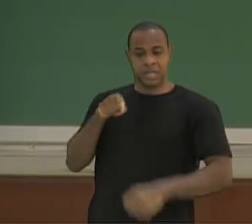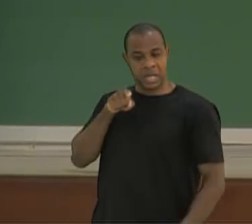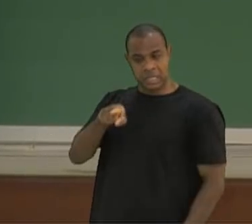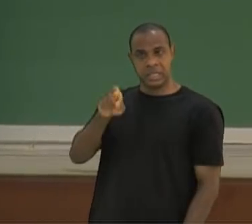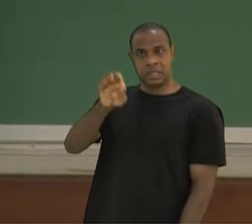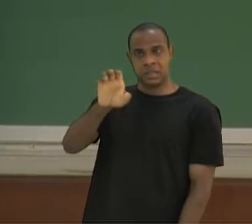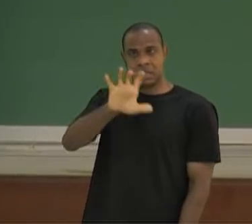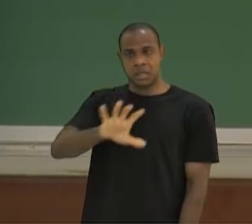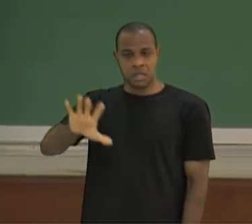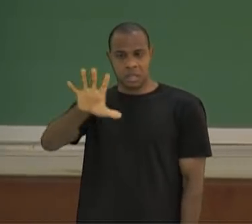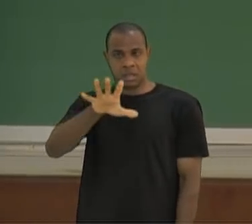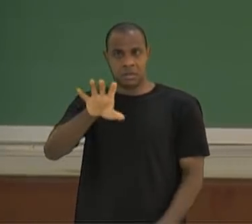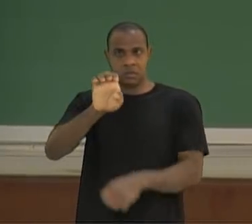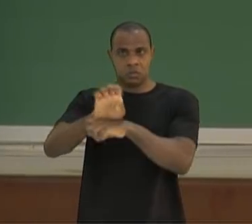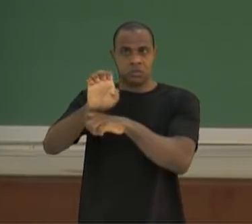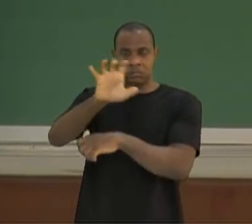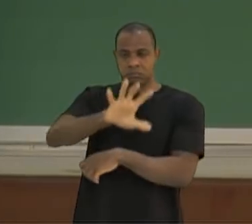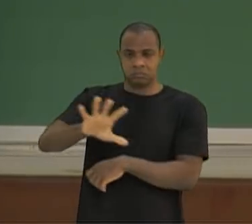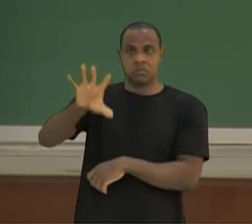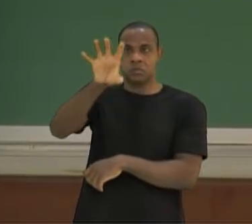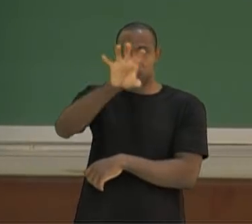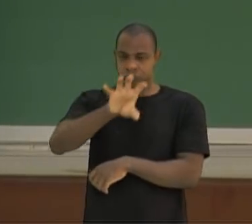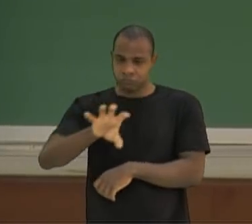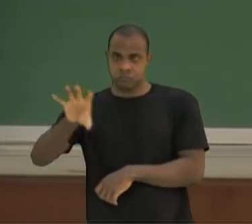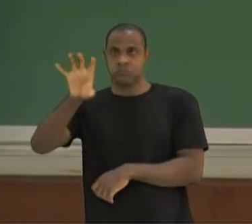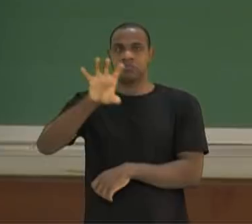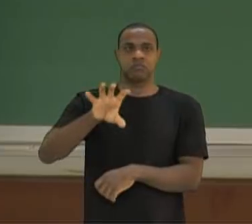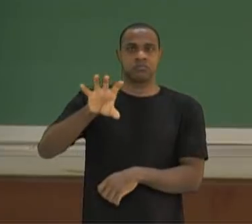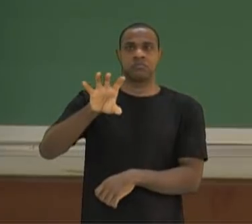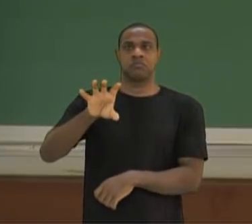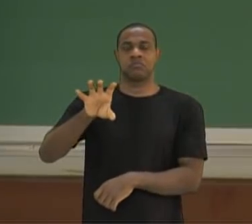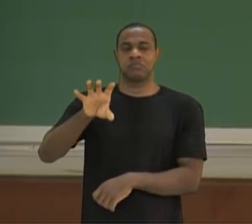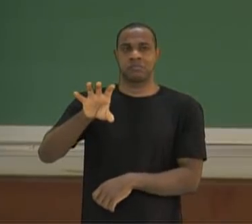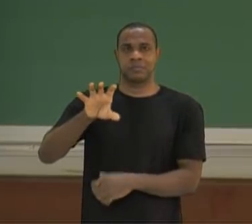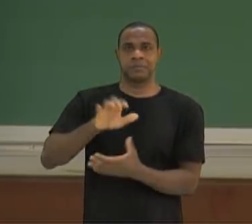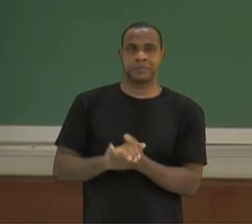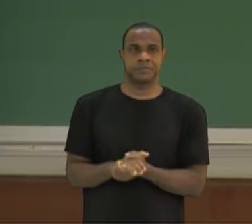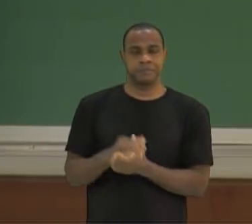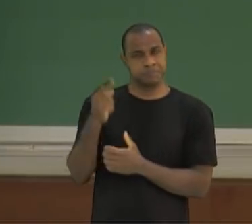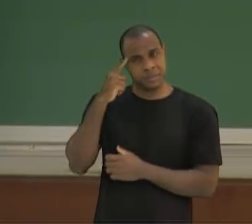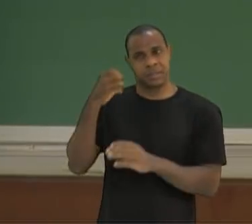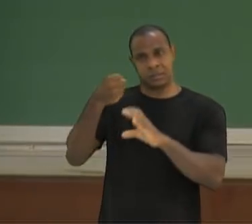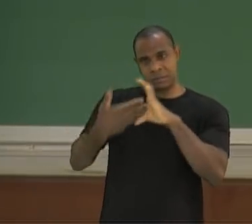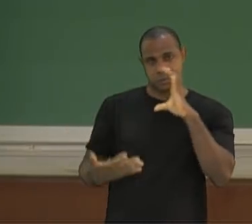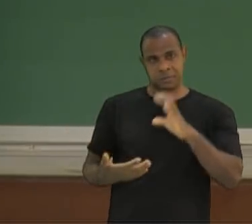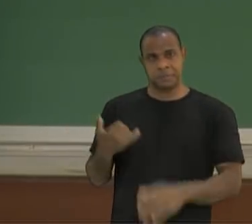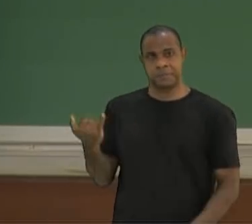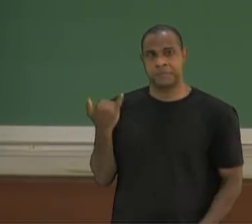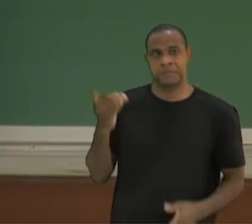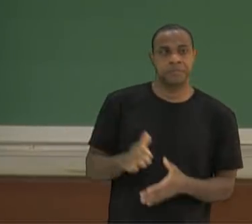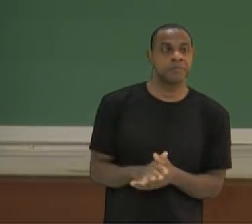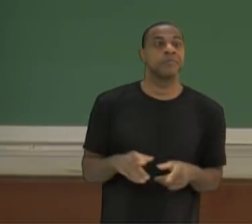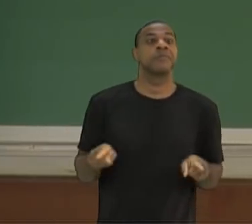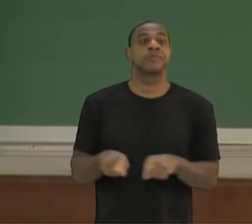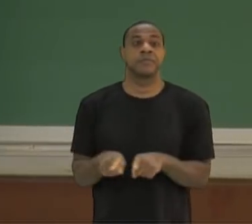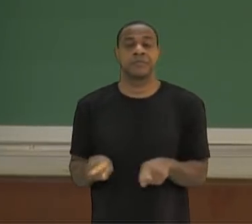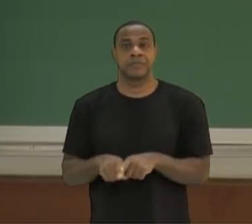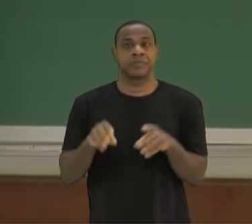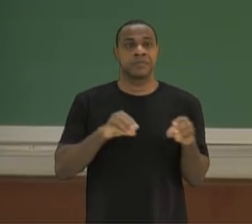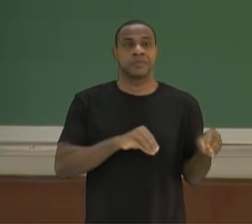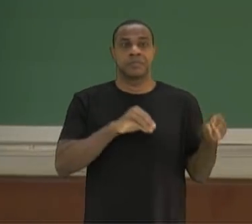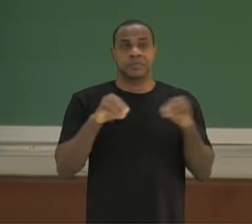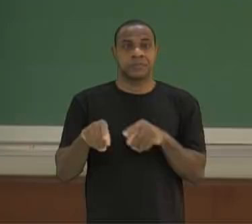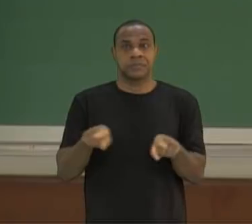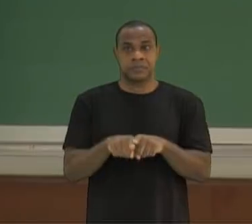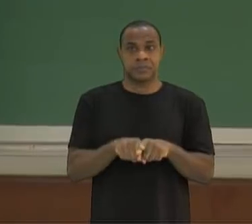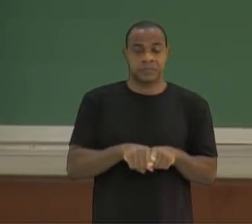ali inicialmente. Então, é importante pensar ali nessas características, certo? E o deslocamento da população do meio